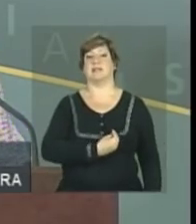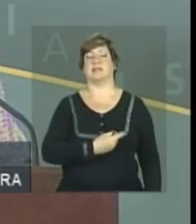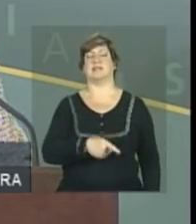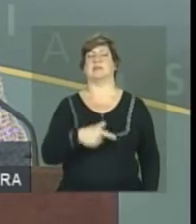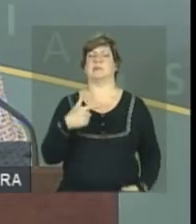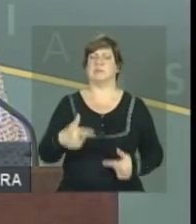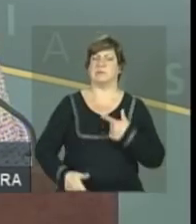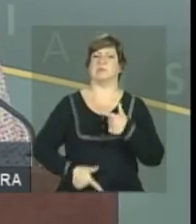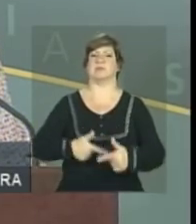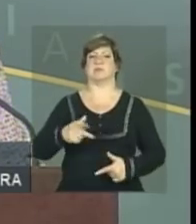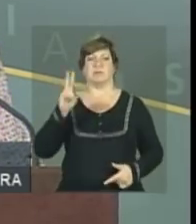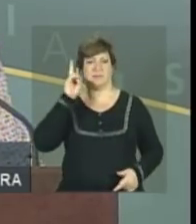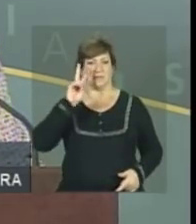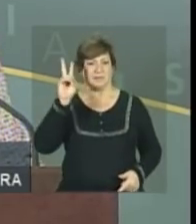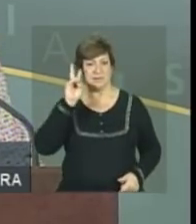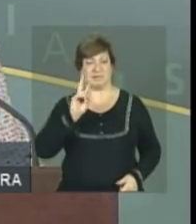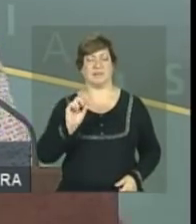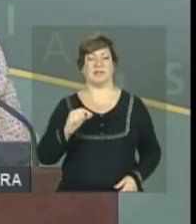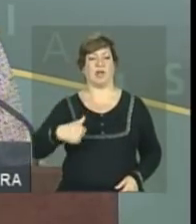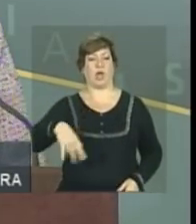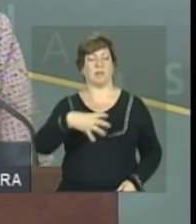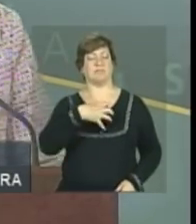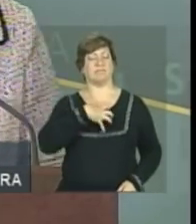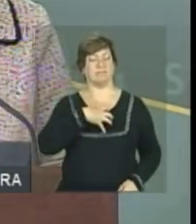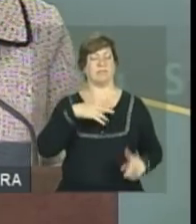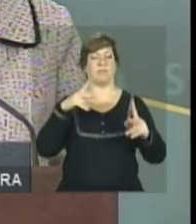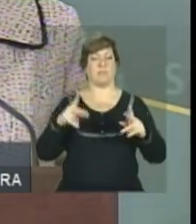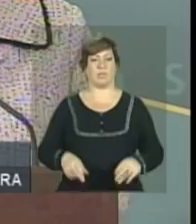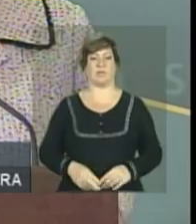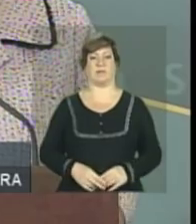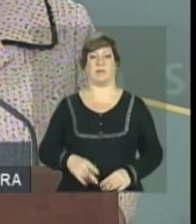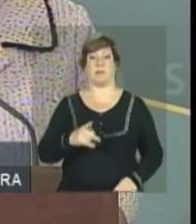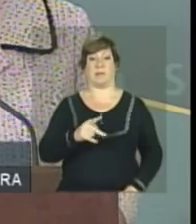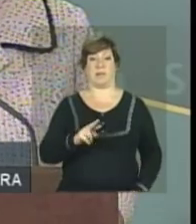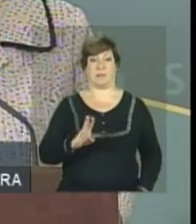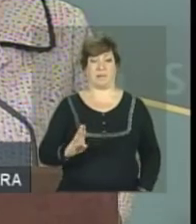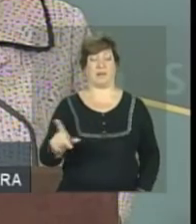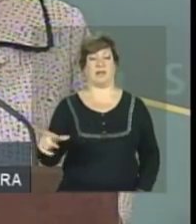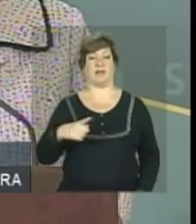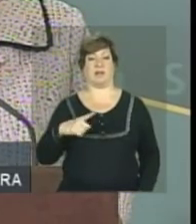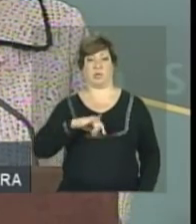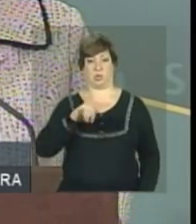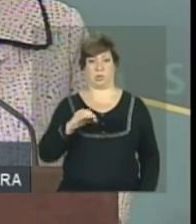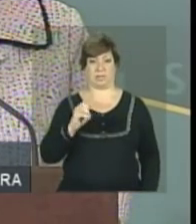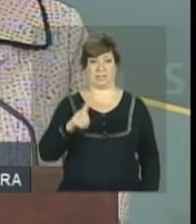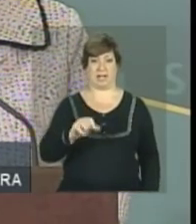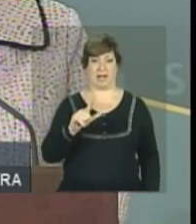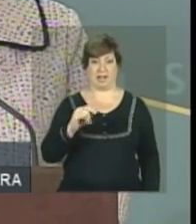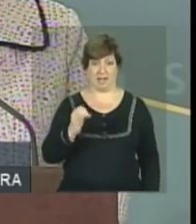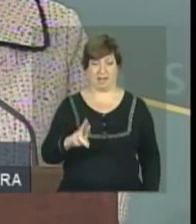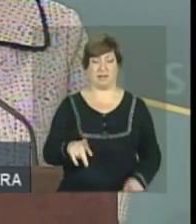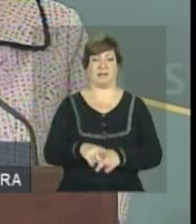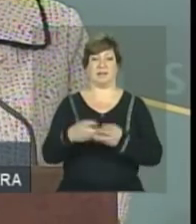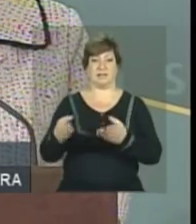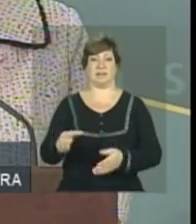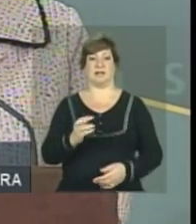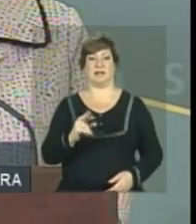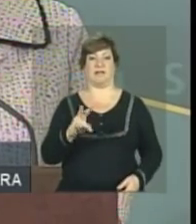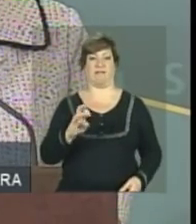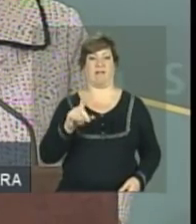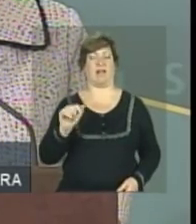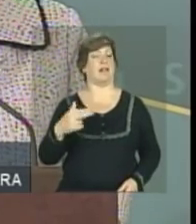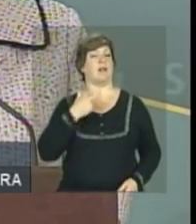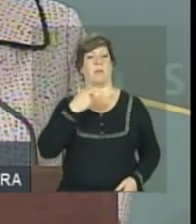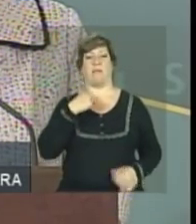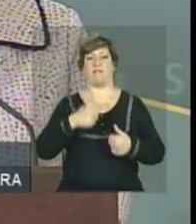deve inspirar cada um de nós. O PRB de José Alencar e do ministro Crivella não podia